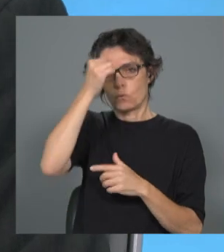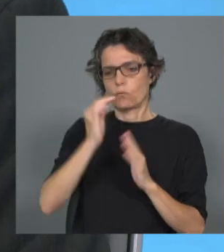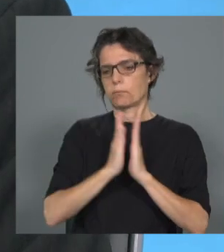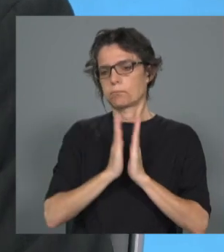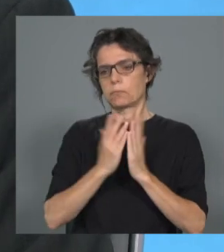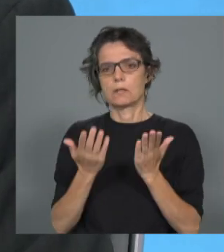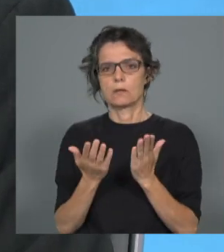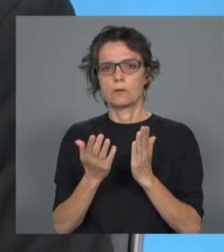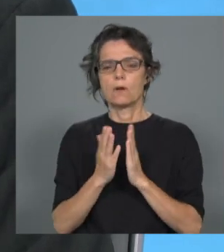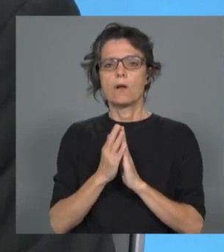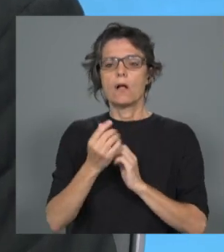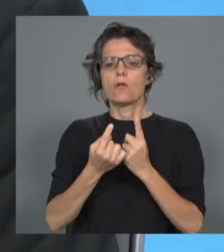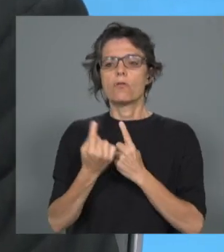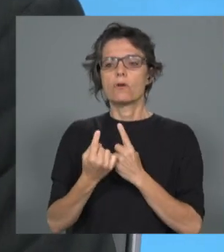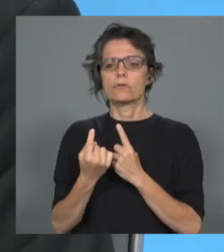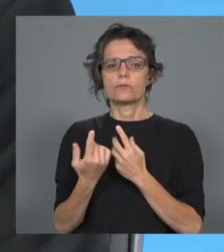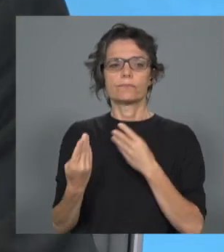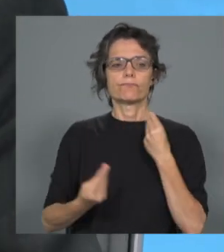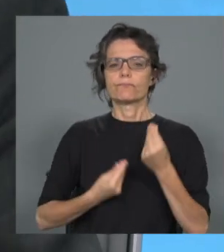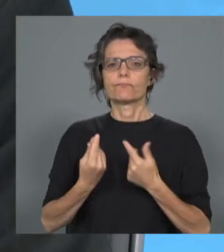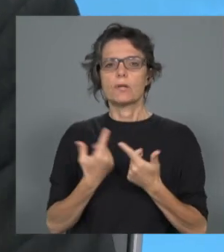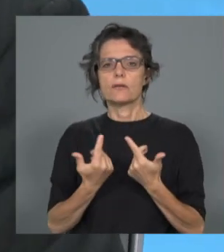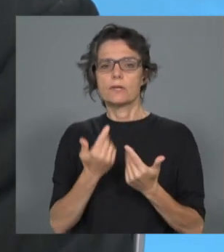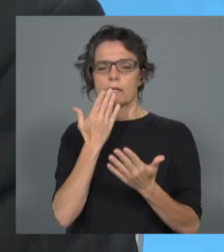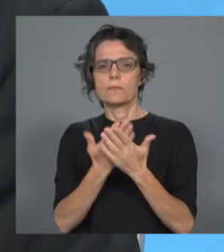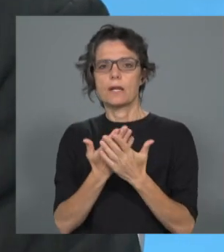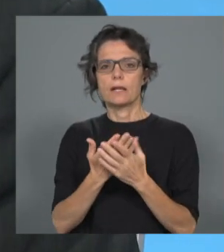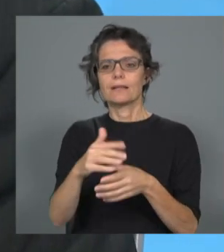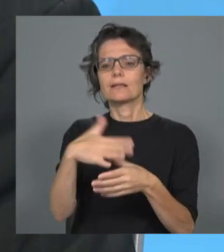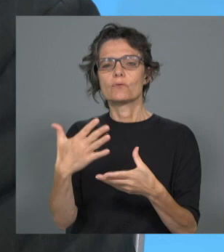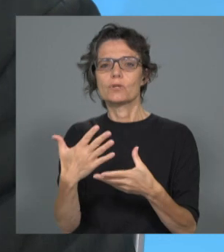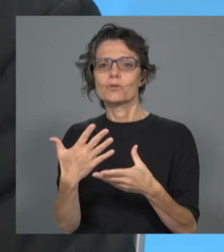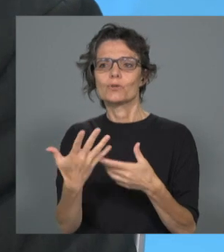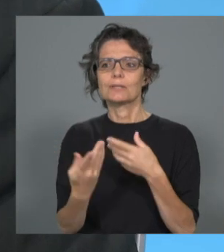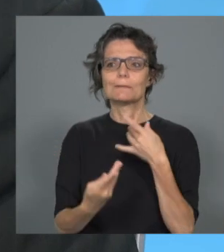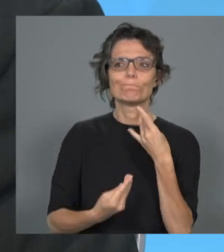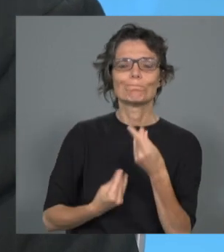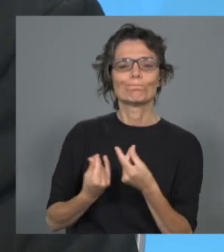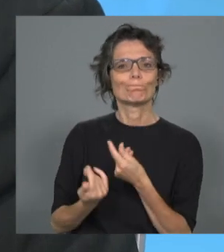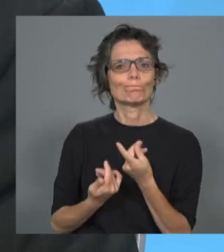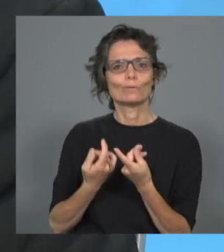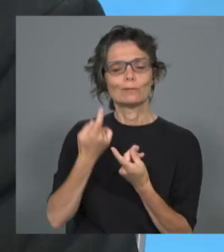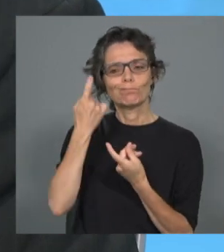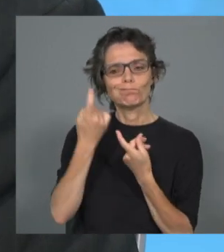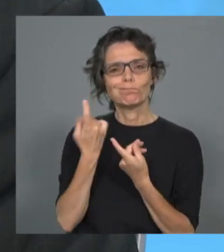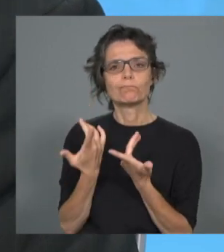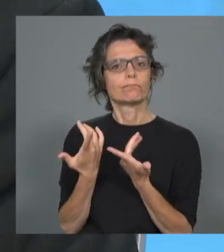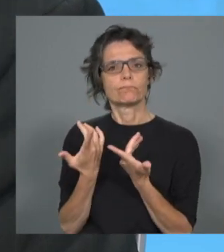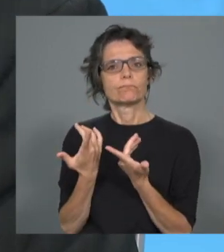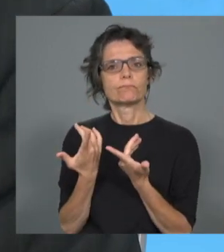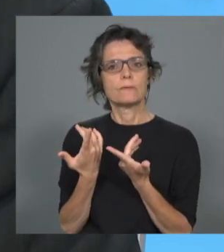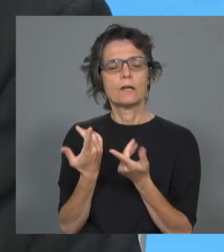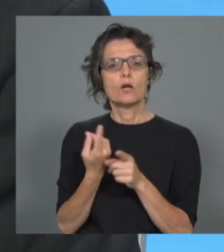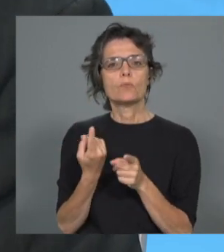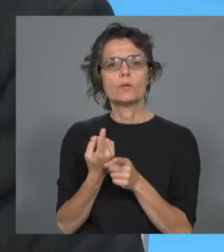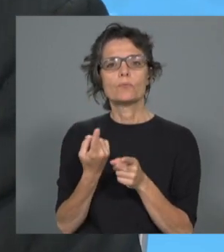há aspectos que de facto chocam e deixam alguma interrogação, exatamente porque